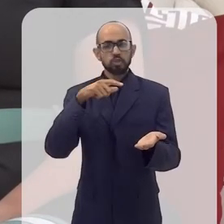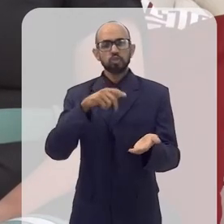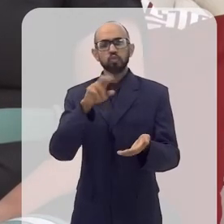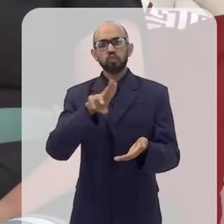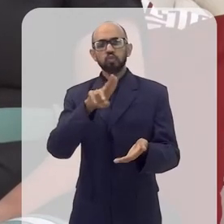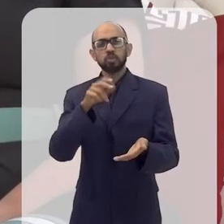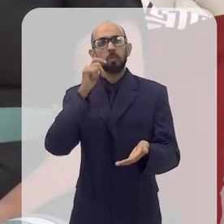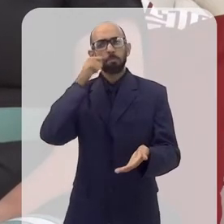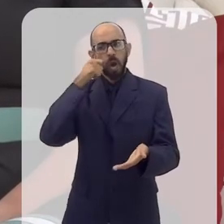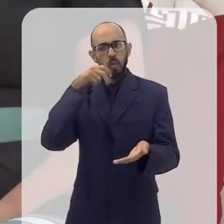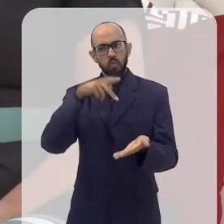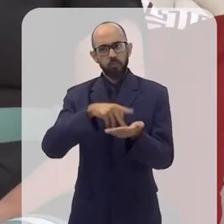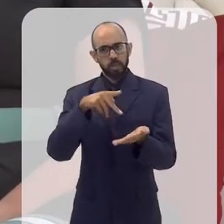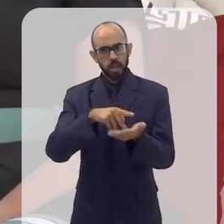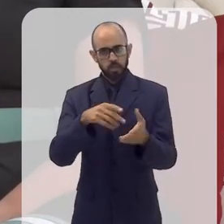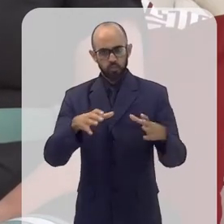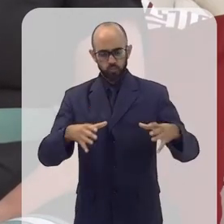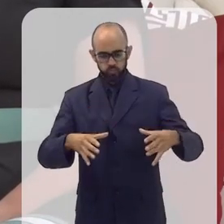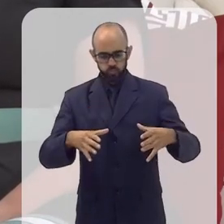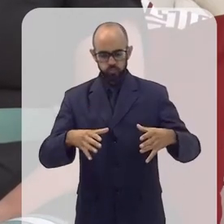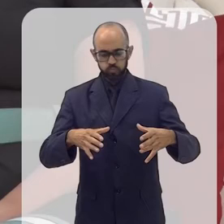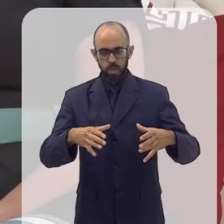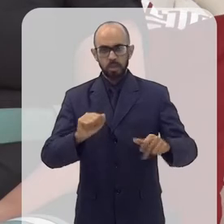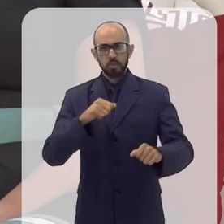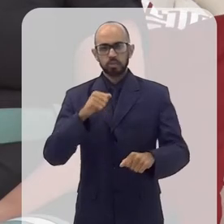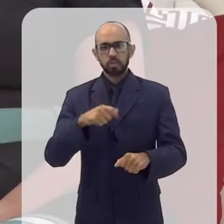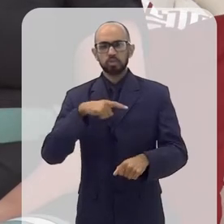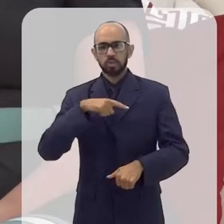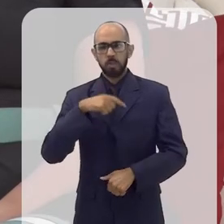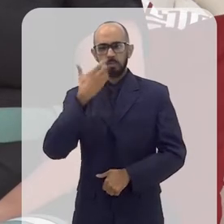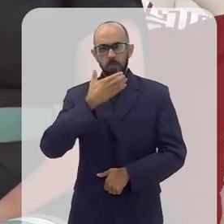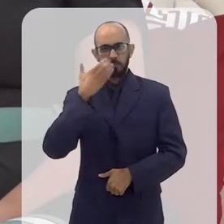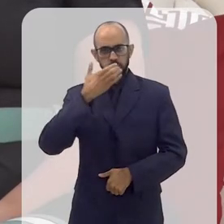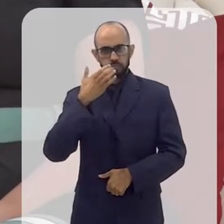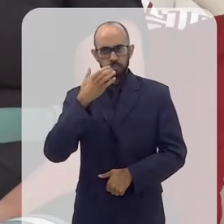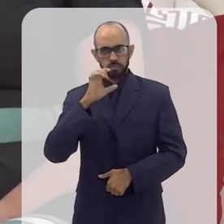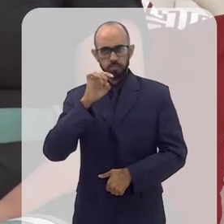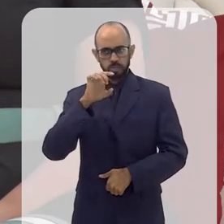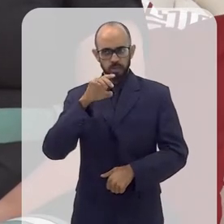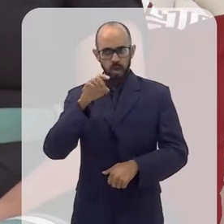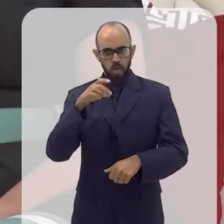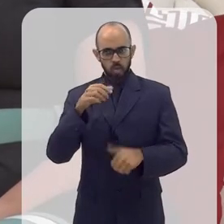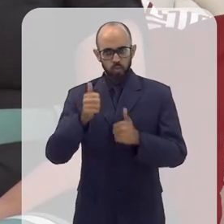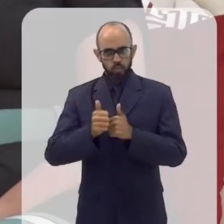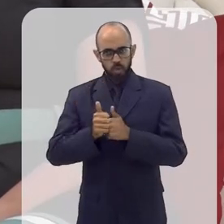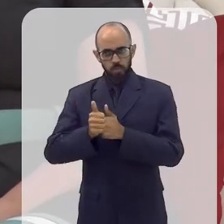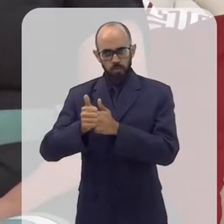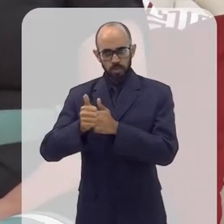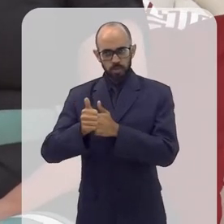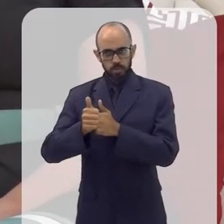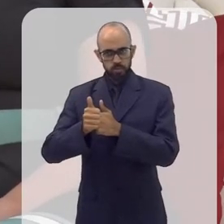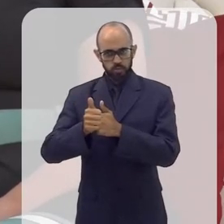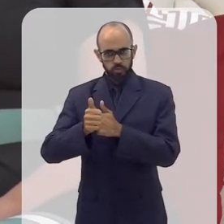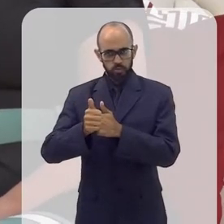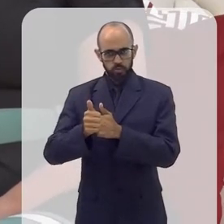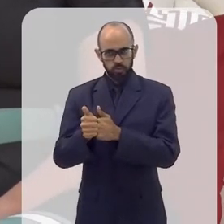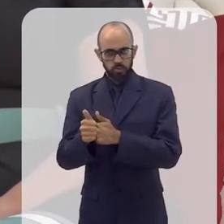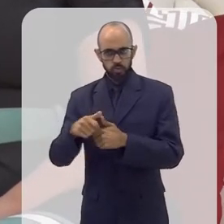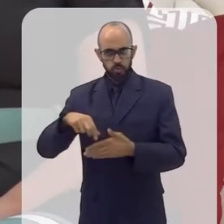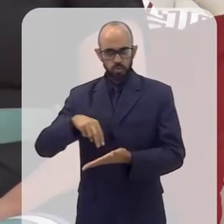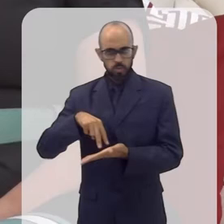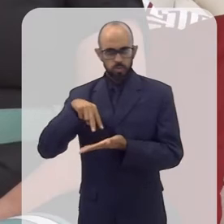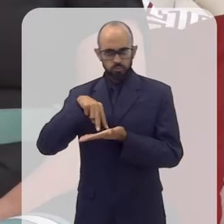pão. Então, canta-se um hino. Os portadores do sacerdócio, eles despedaçam o